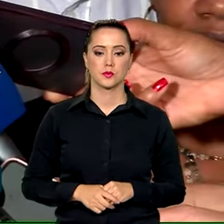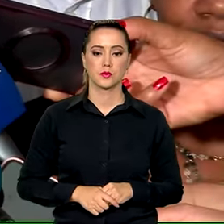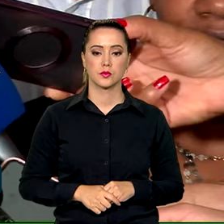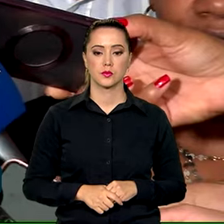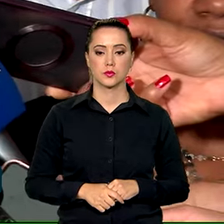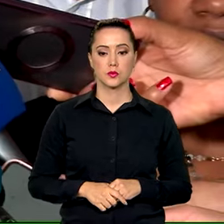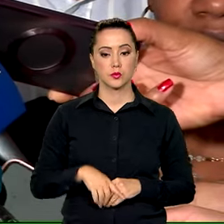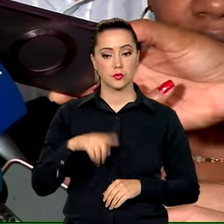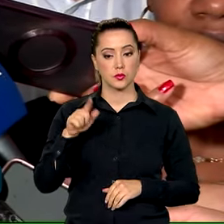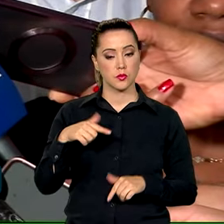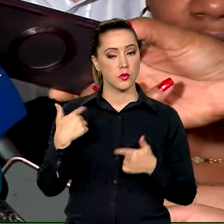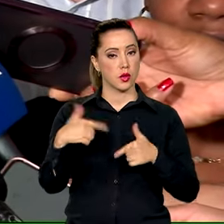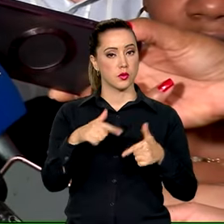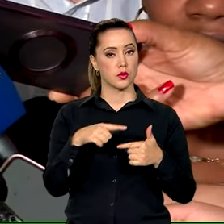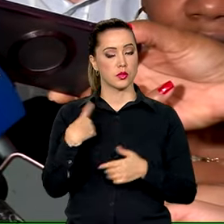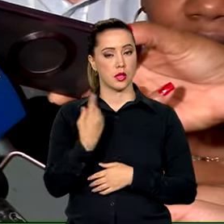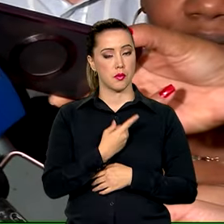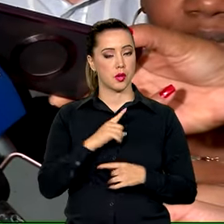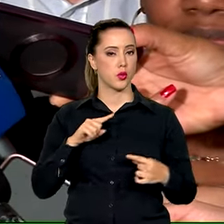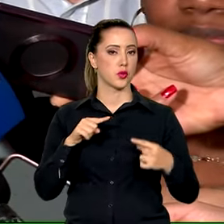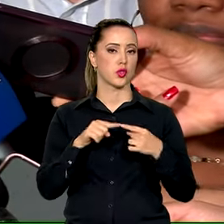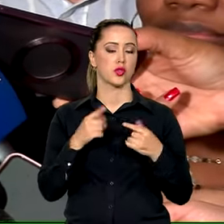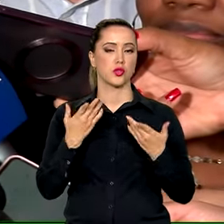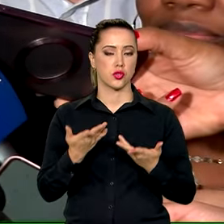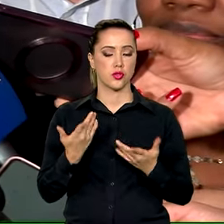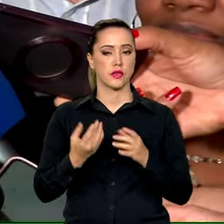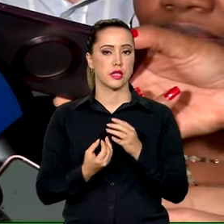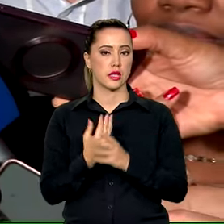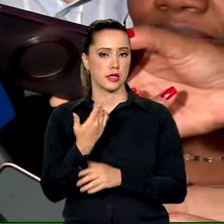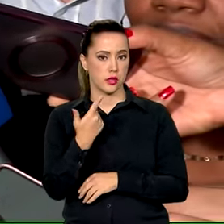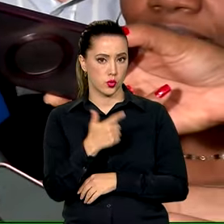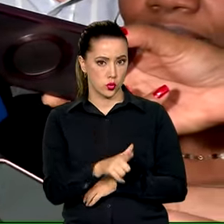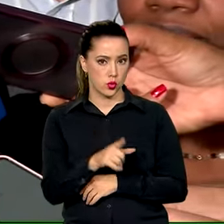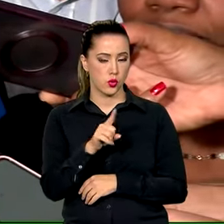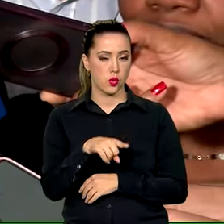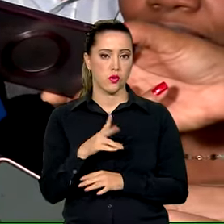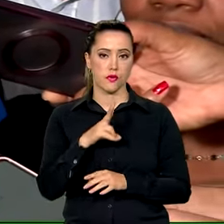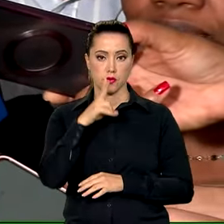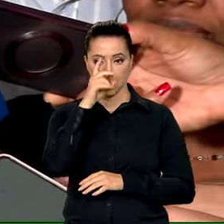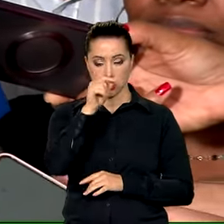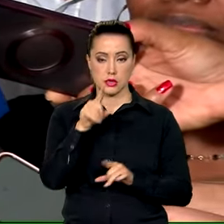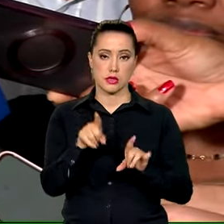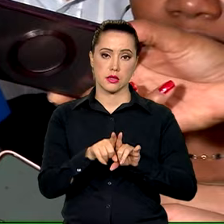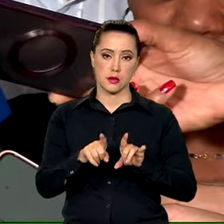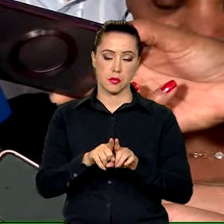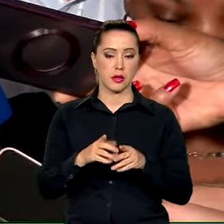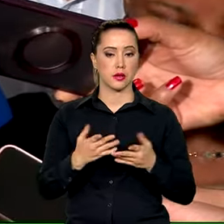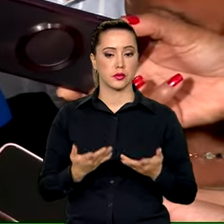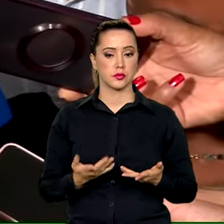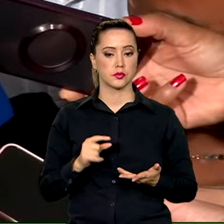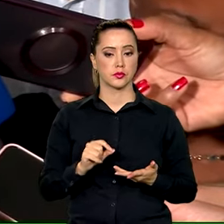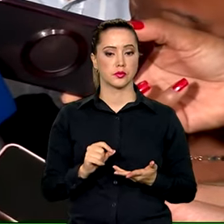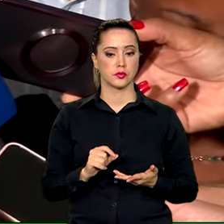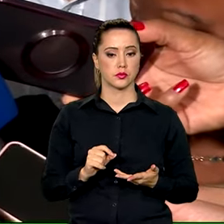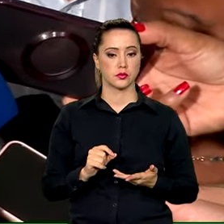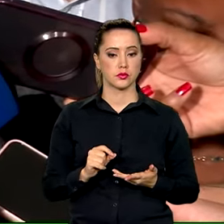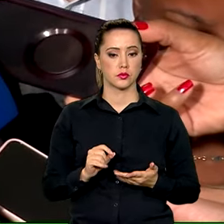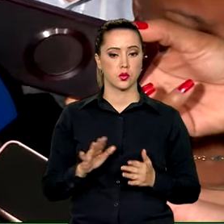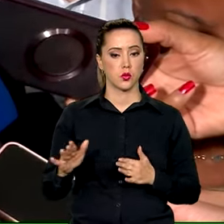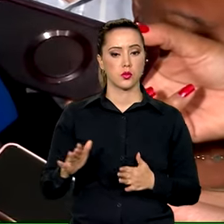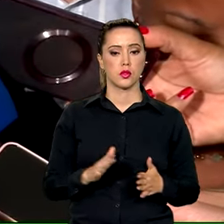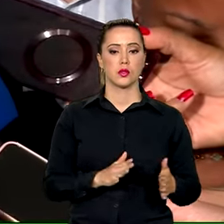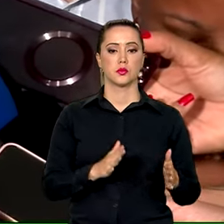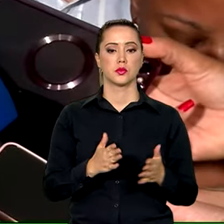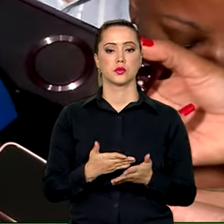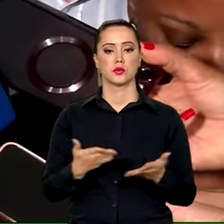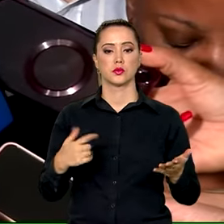É uma ação que a gente visa a reconstrução, fortalecimento e também nesse viés da